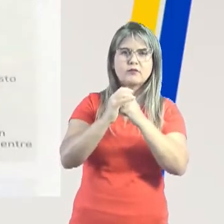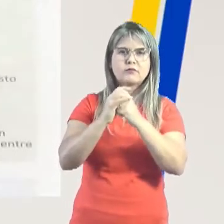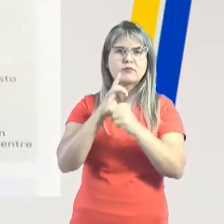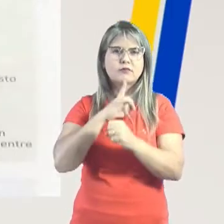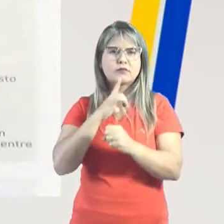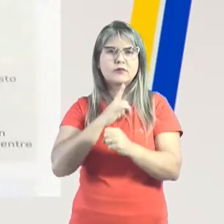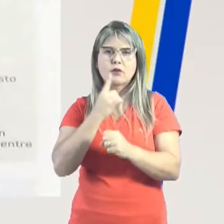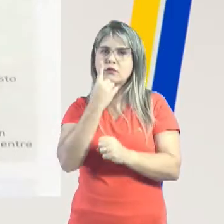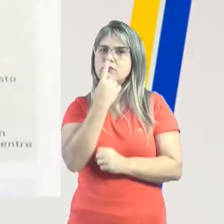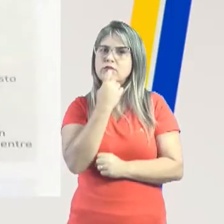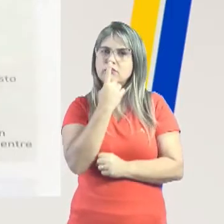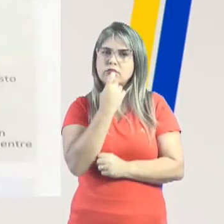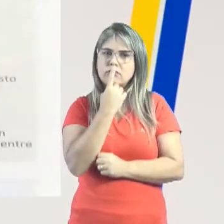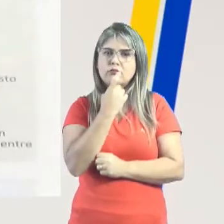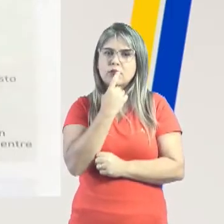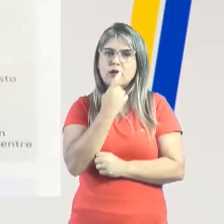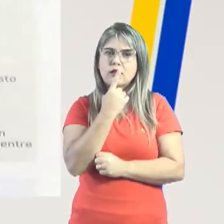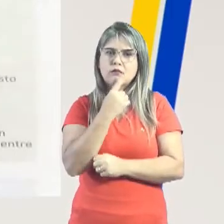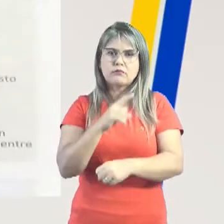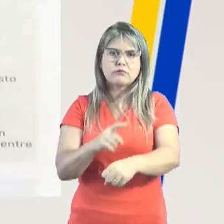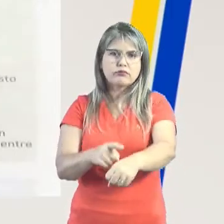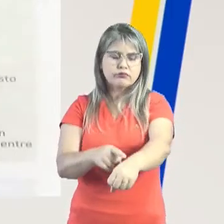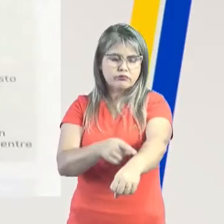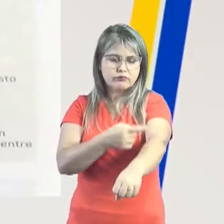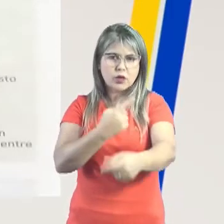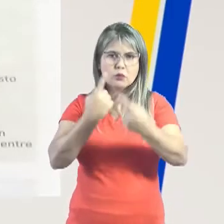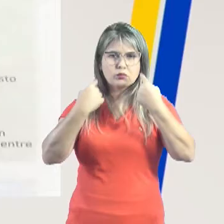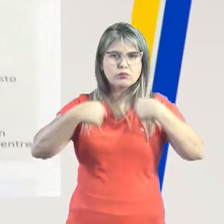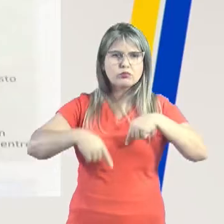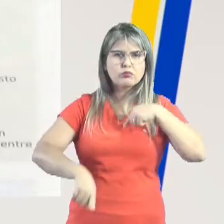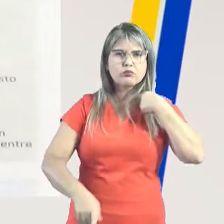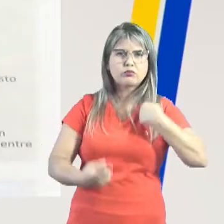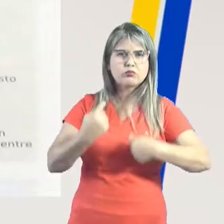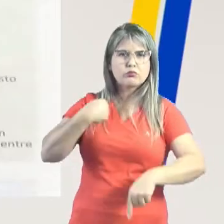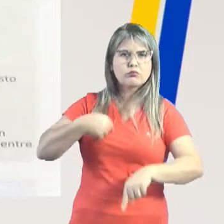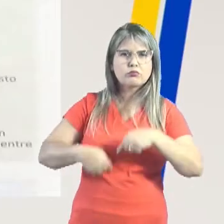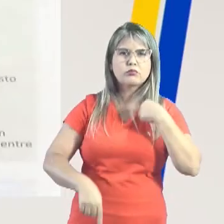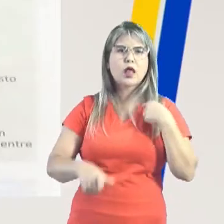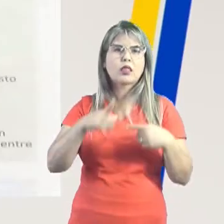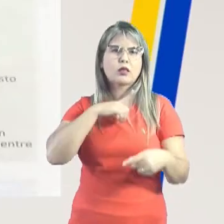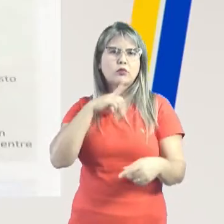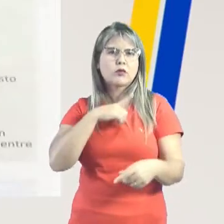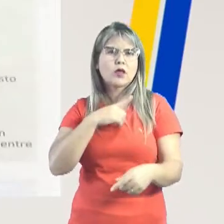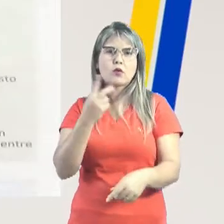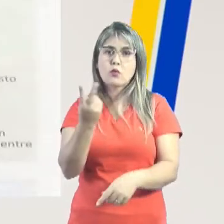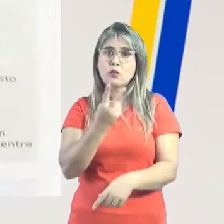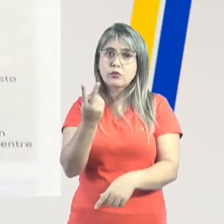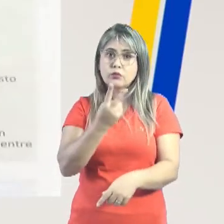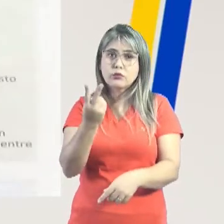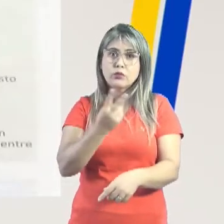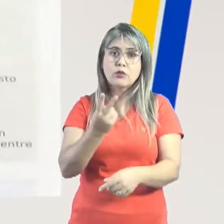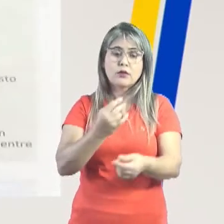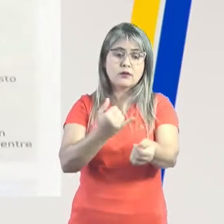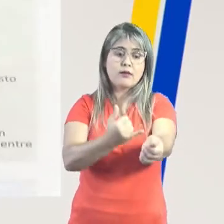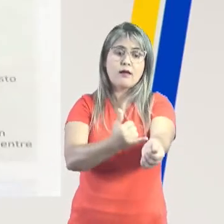vasos sanguíneos, nós temos as veias e as artérias, tá bom, pessoal?